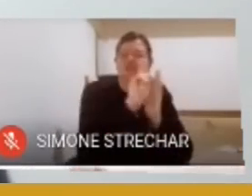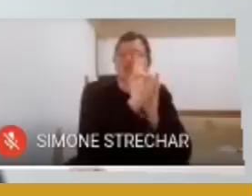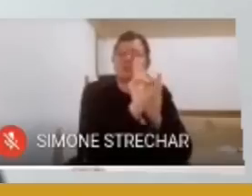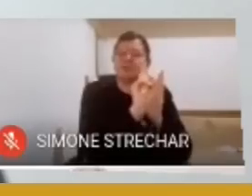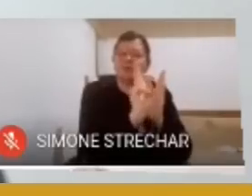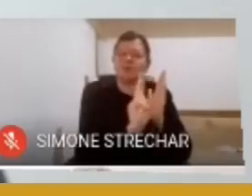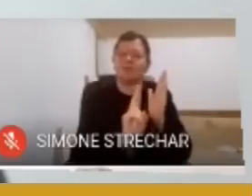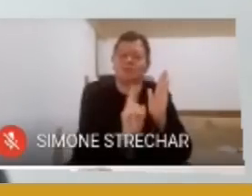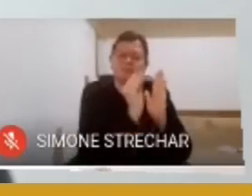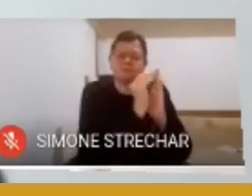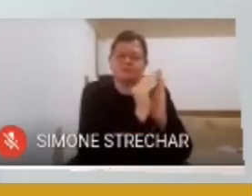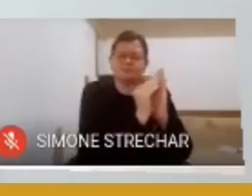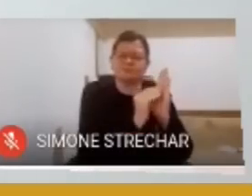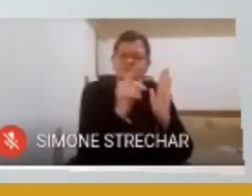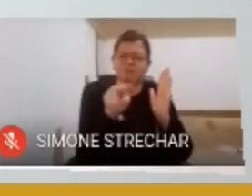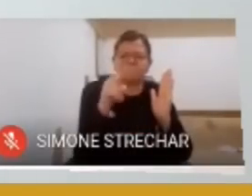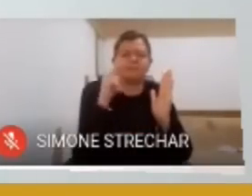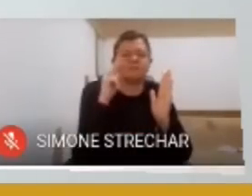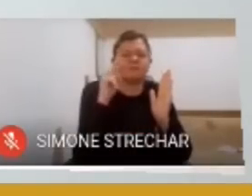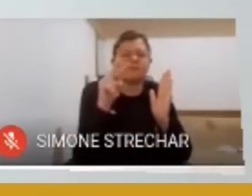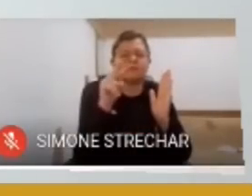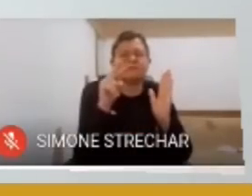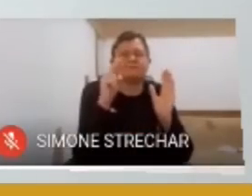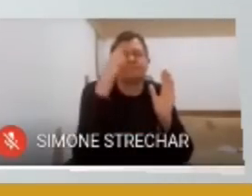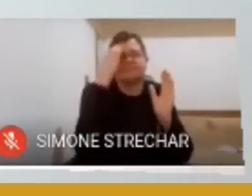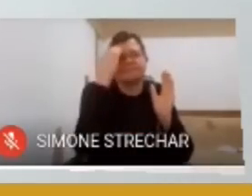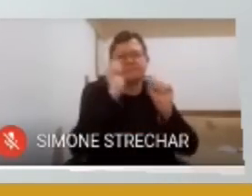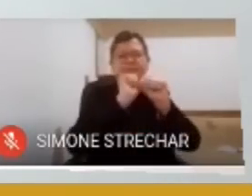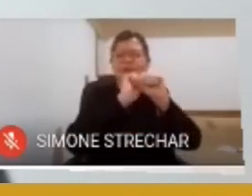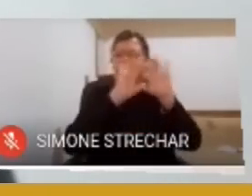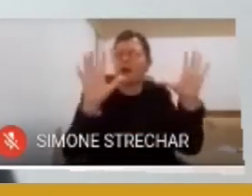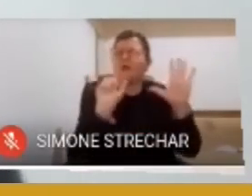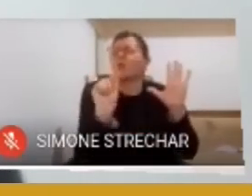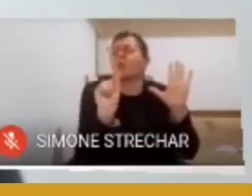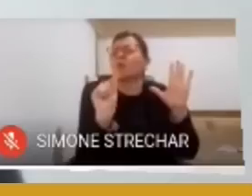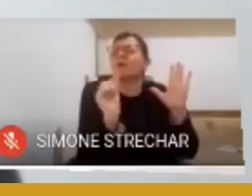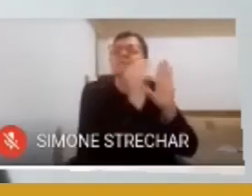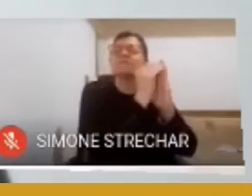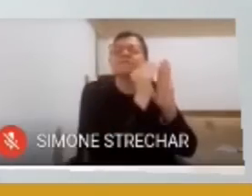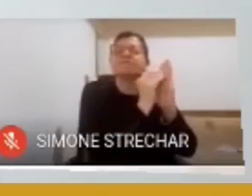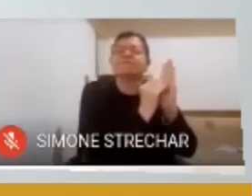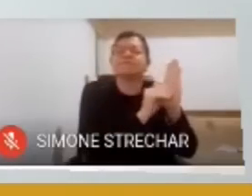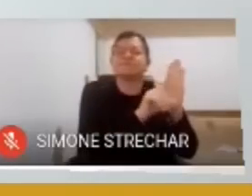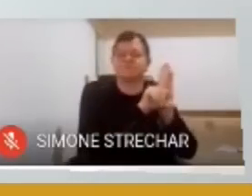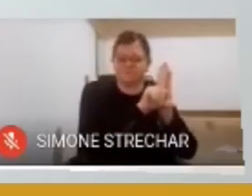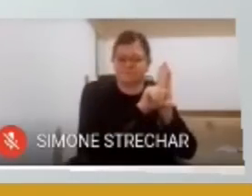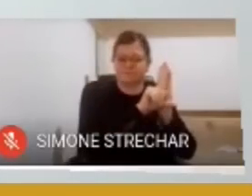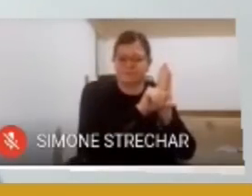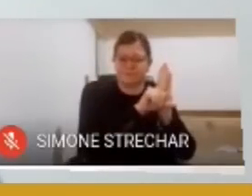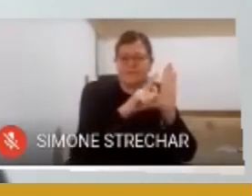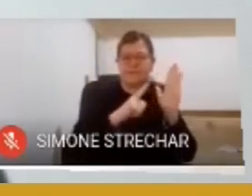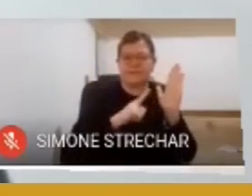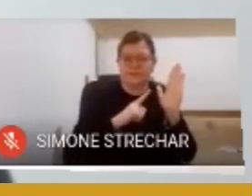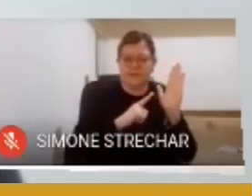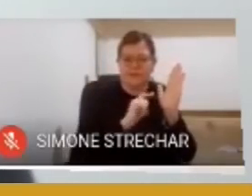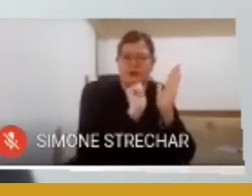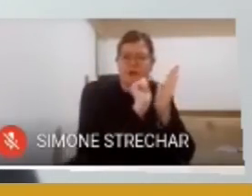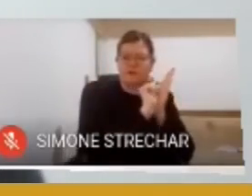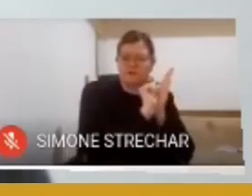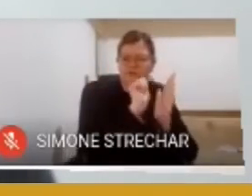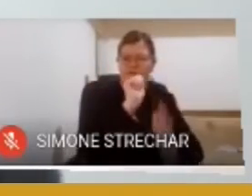Código Penal. Então, lá no artigo 216A, nós temos o crime de assédio sexual. Tá? O assédio